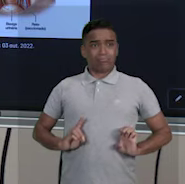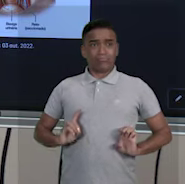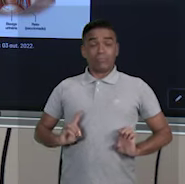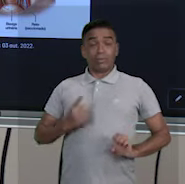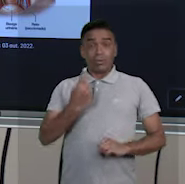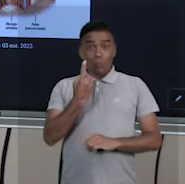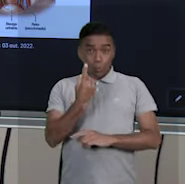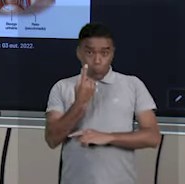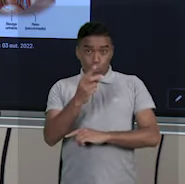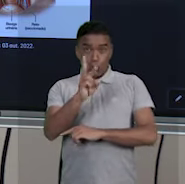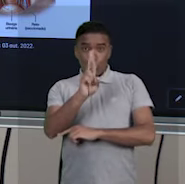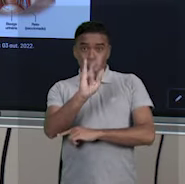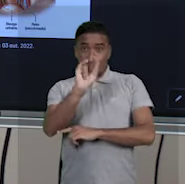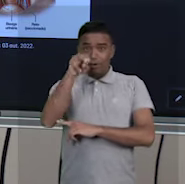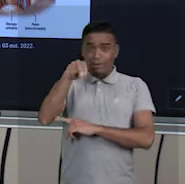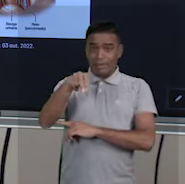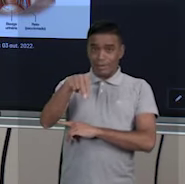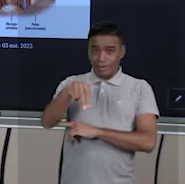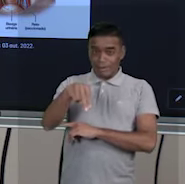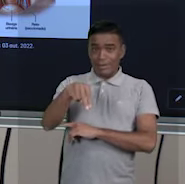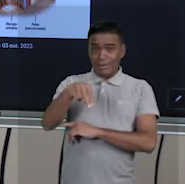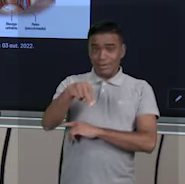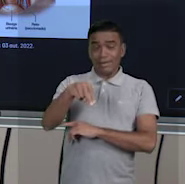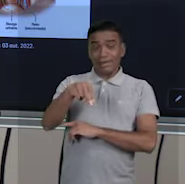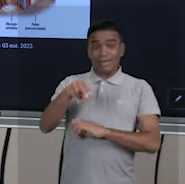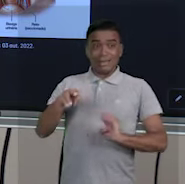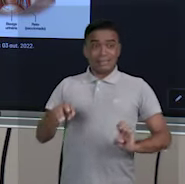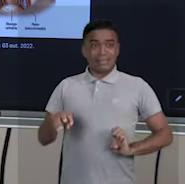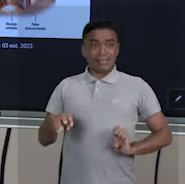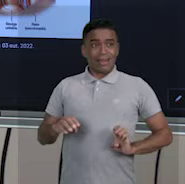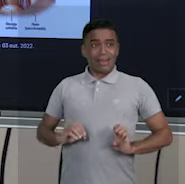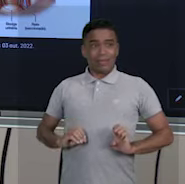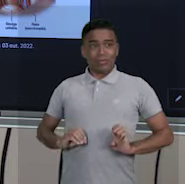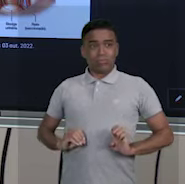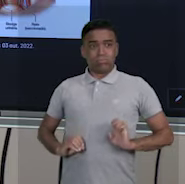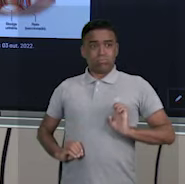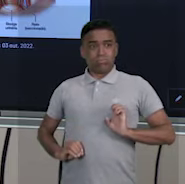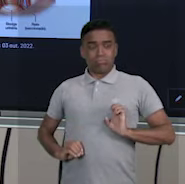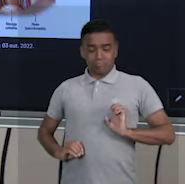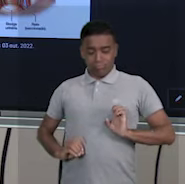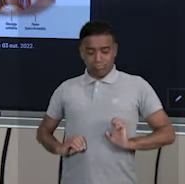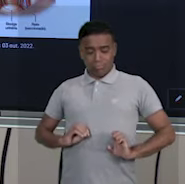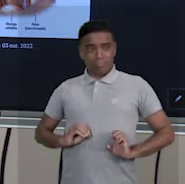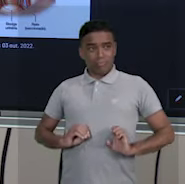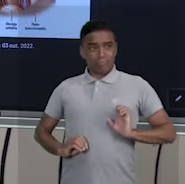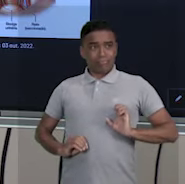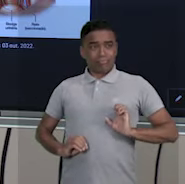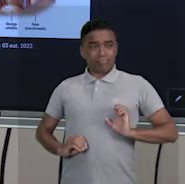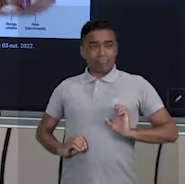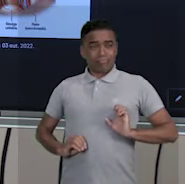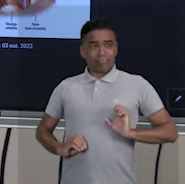rim, geralmente o rim esquerdo, ele fica um pouco mais alto nas